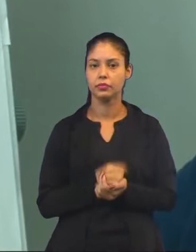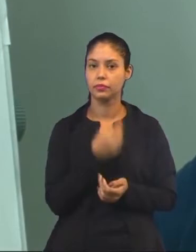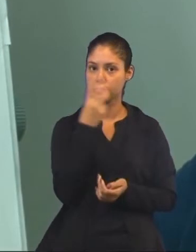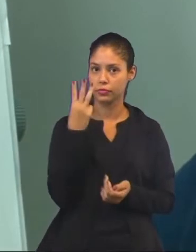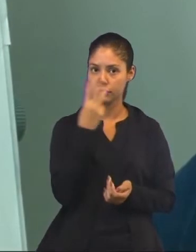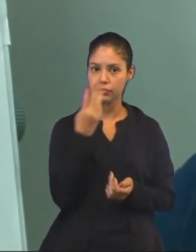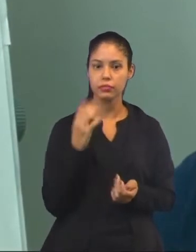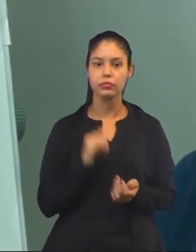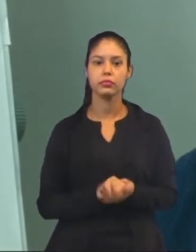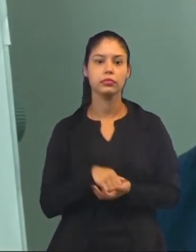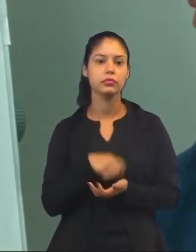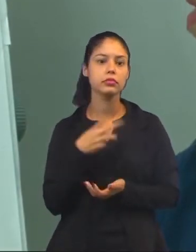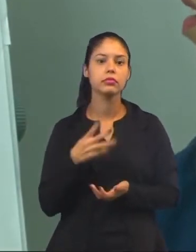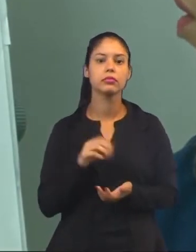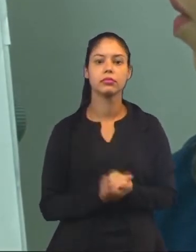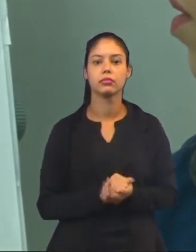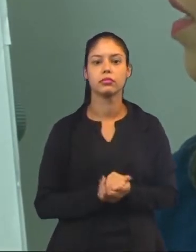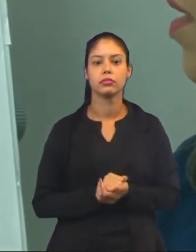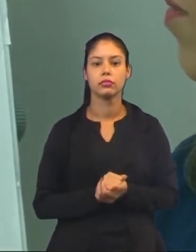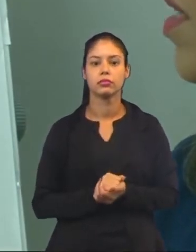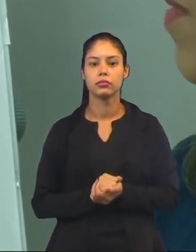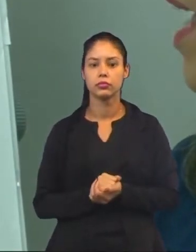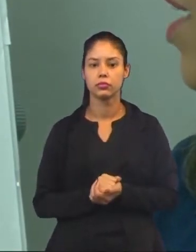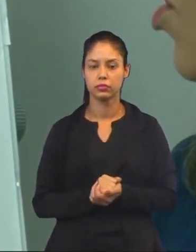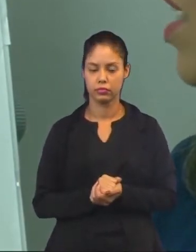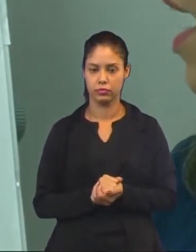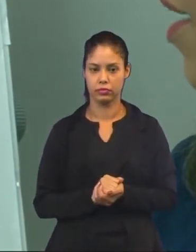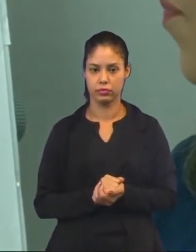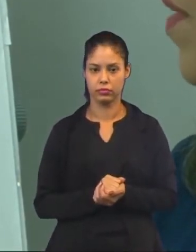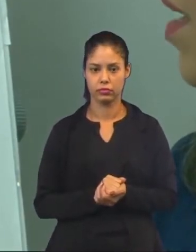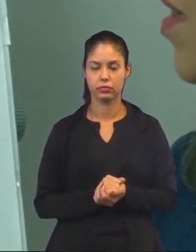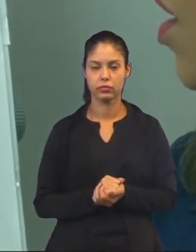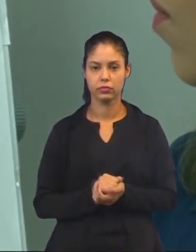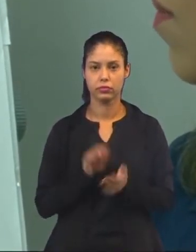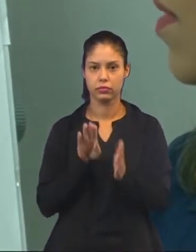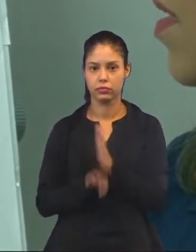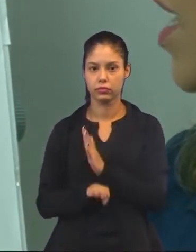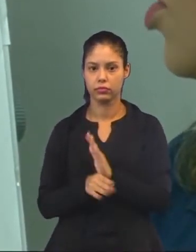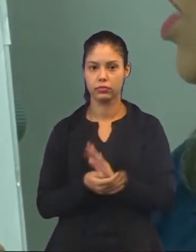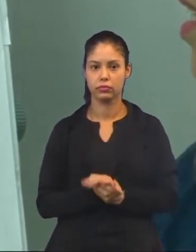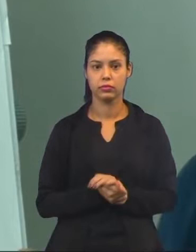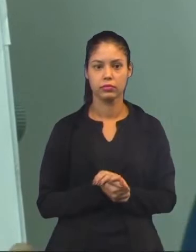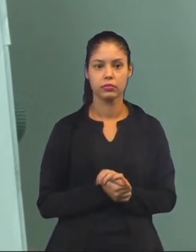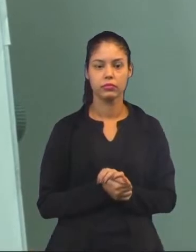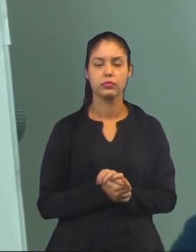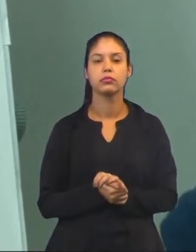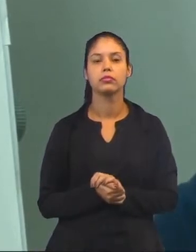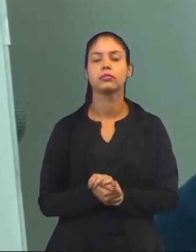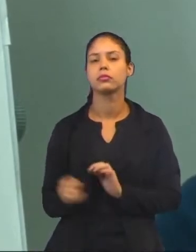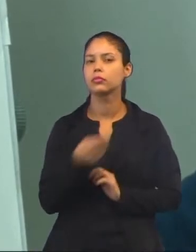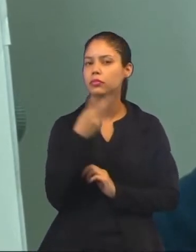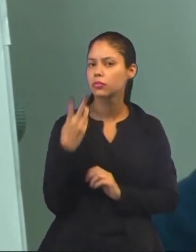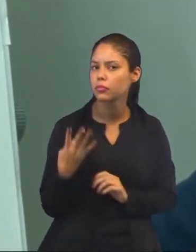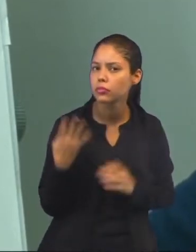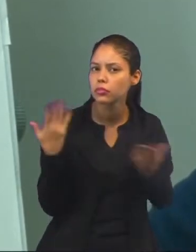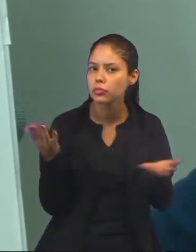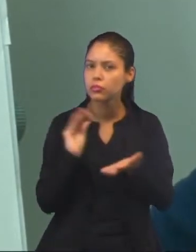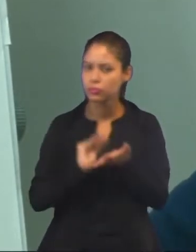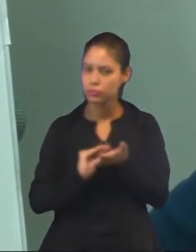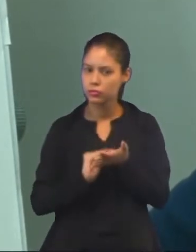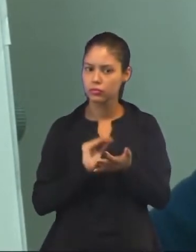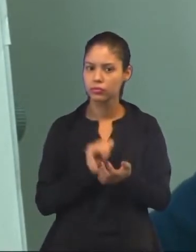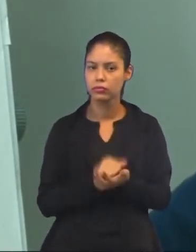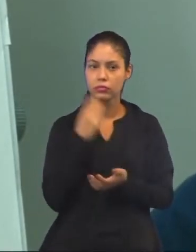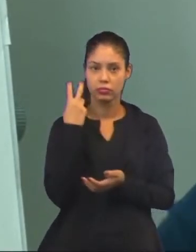dessas 3. Então, vamos lá, ó, você vai retirar. Então, retira-se uma. Quantas dezenas